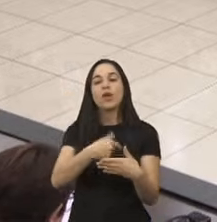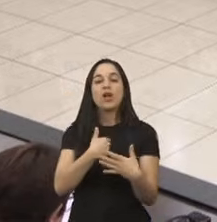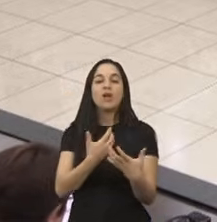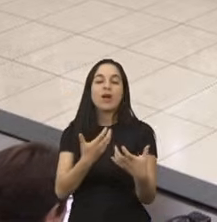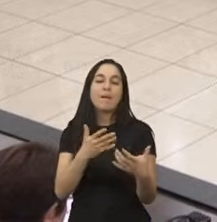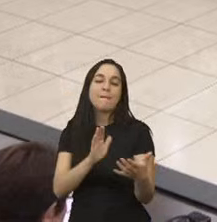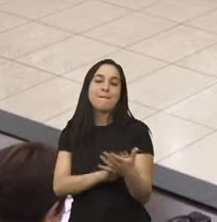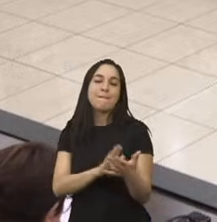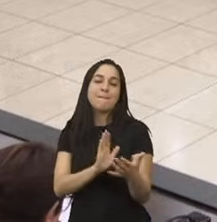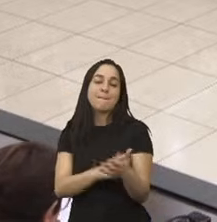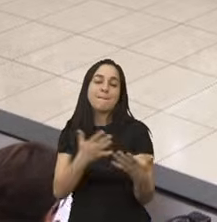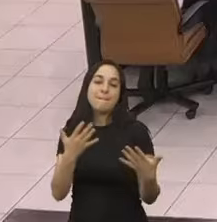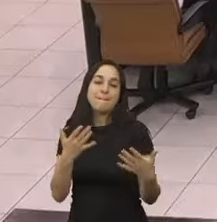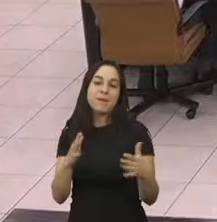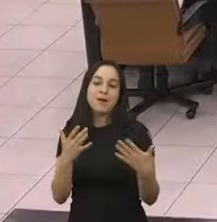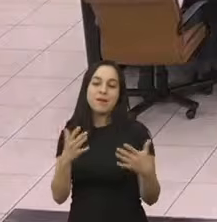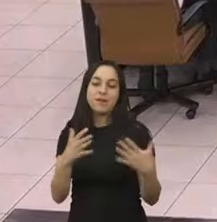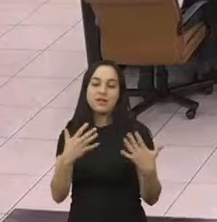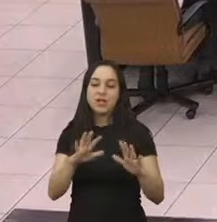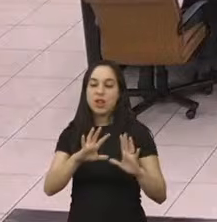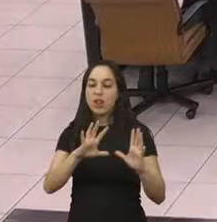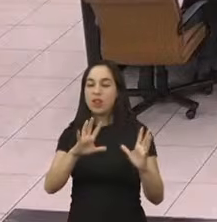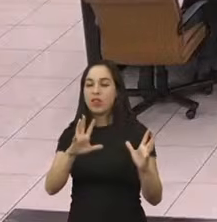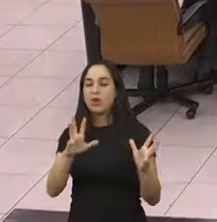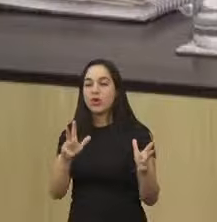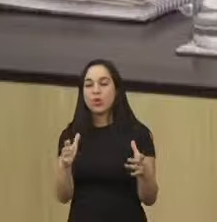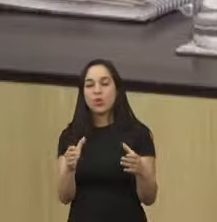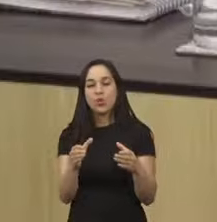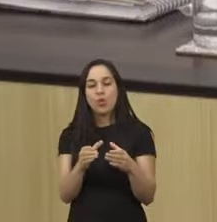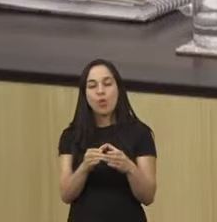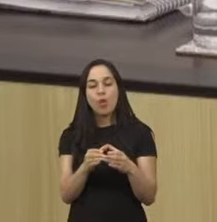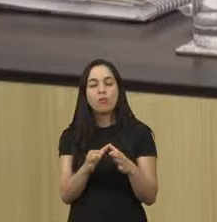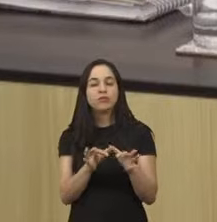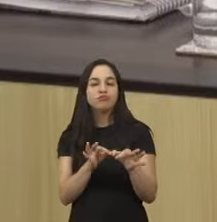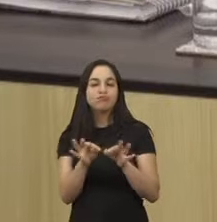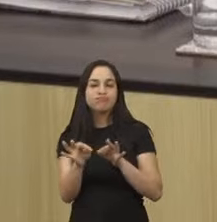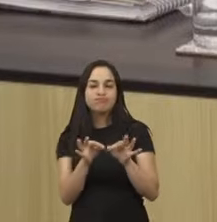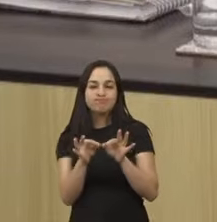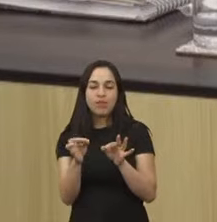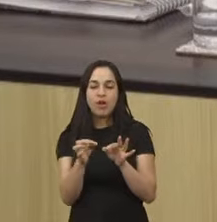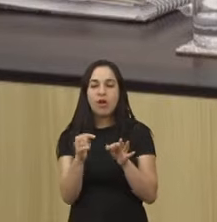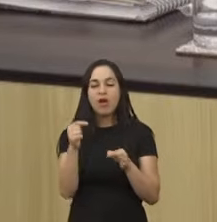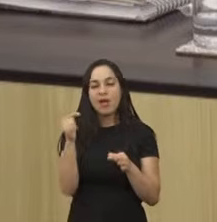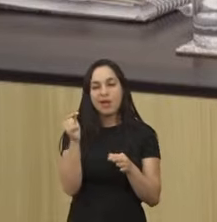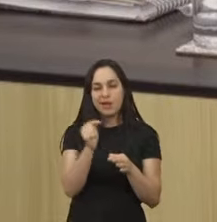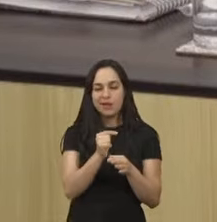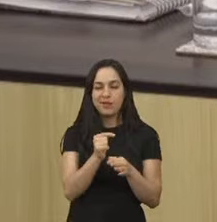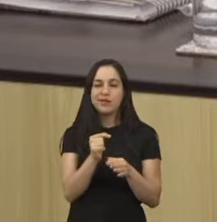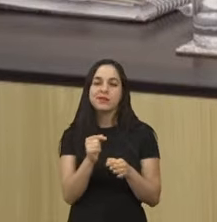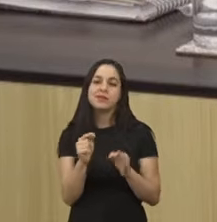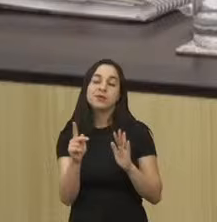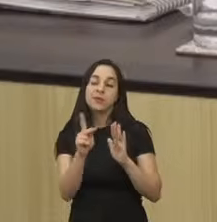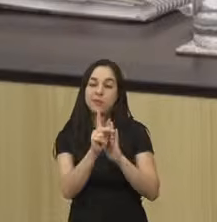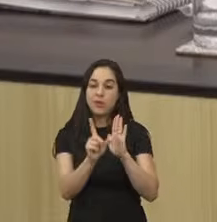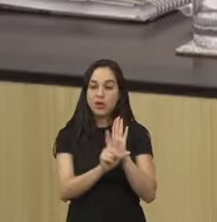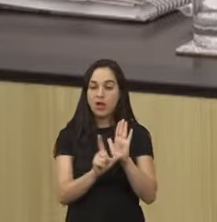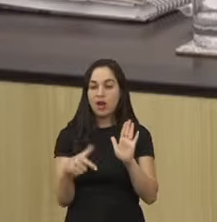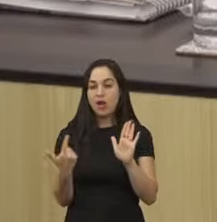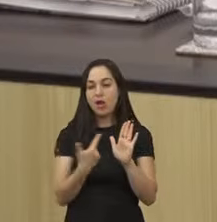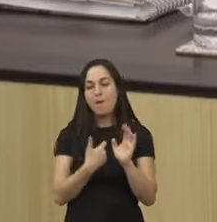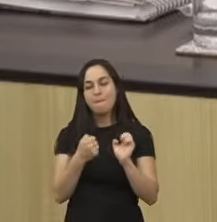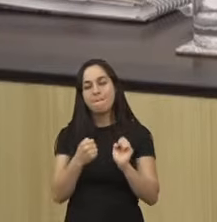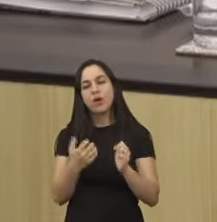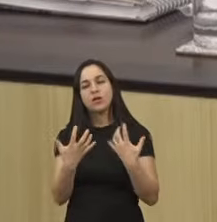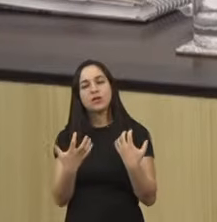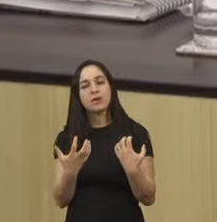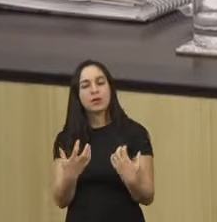aqui parabenizar toda a equipe que estruturou esse projeto e que a gente possa acolher mais e